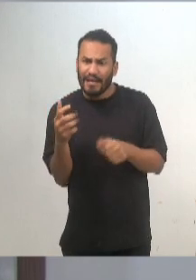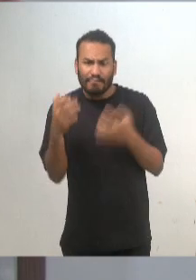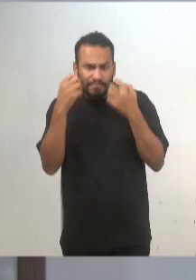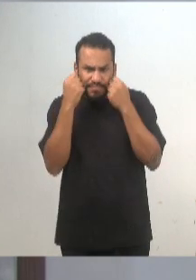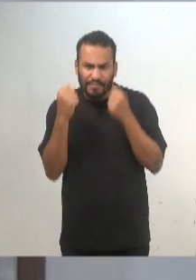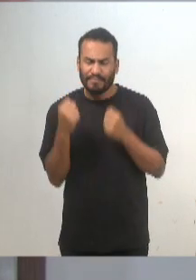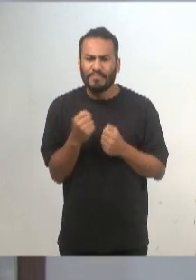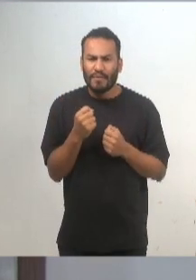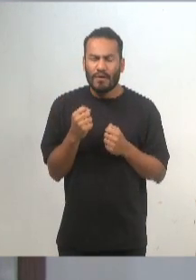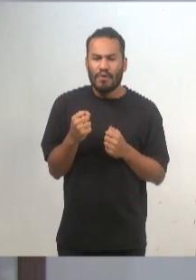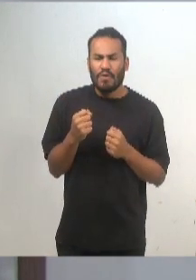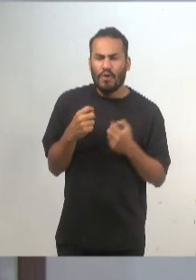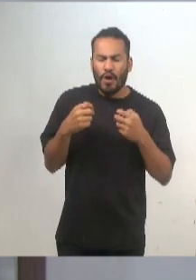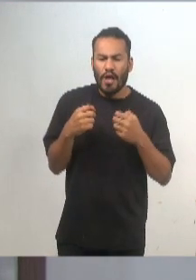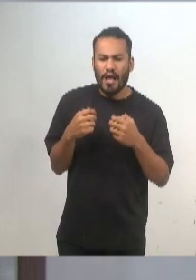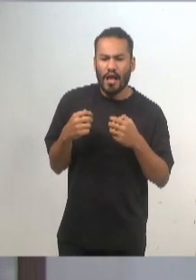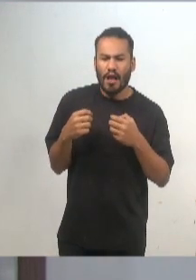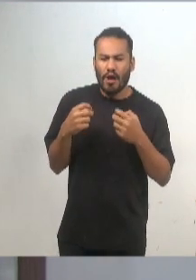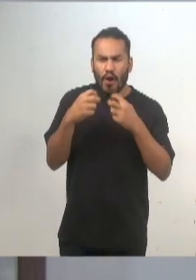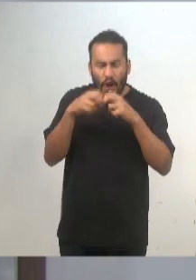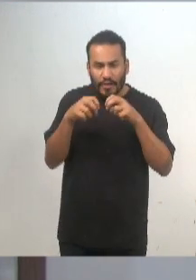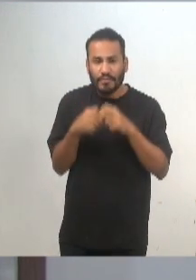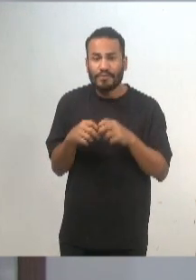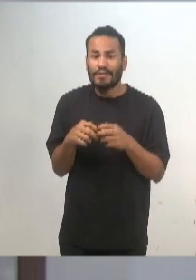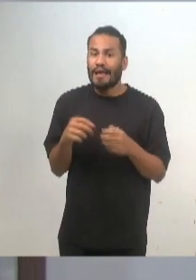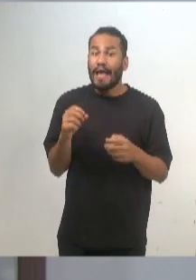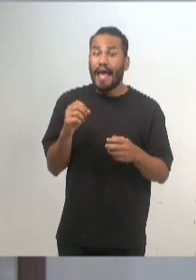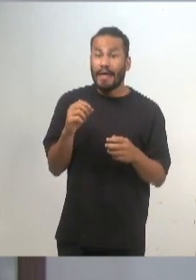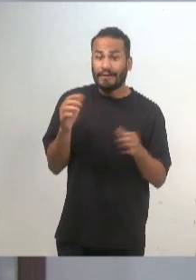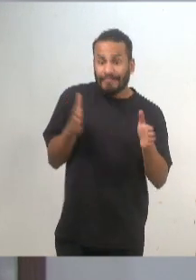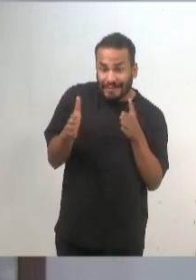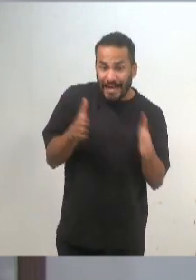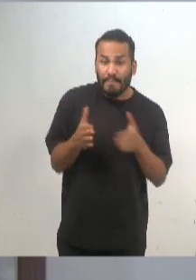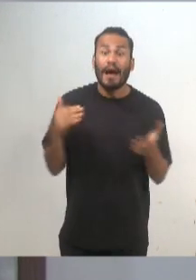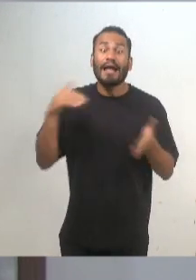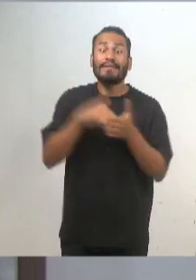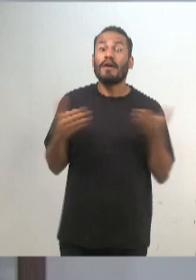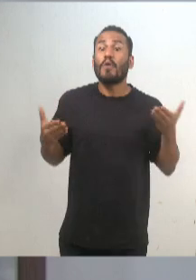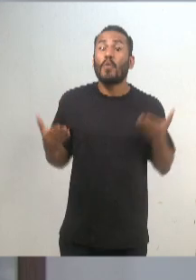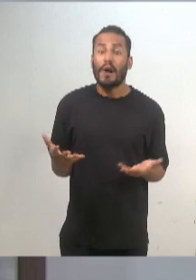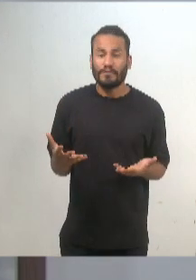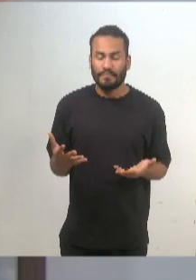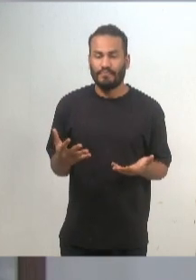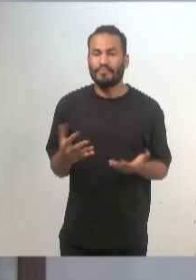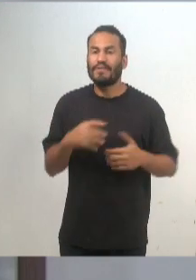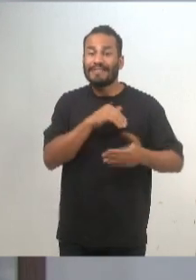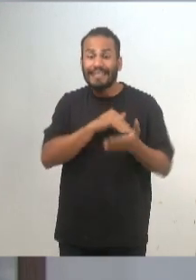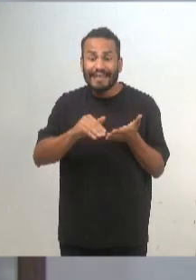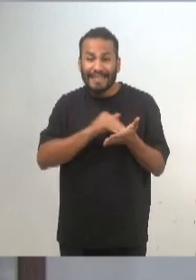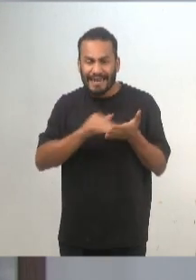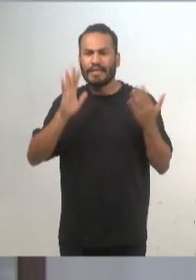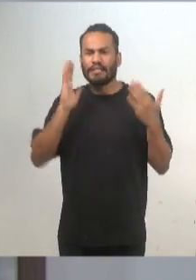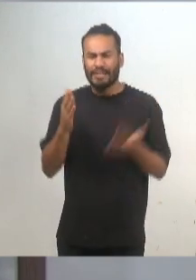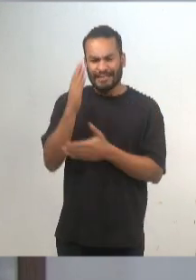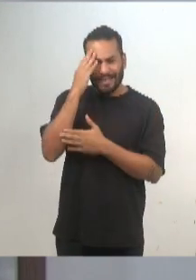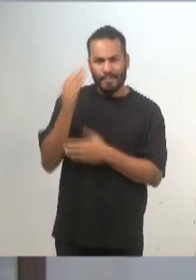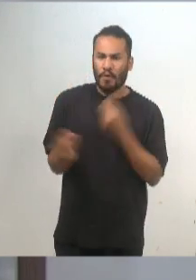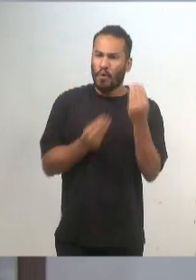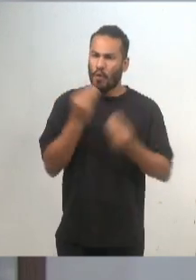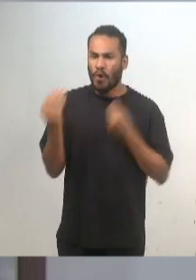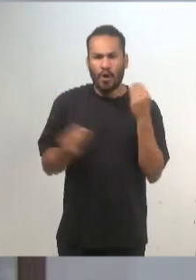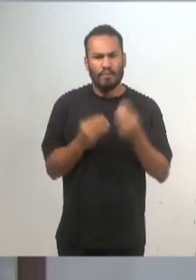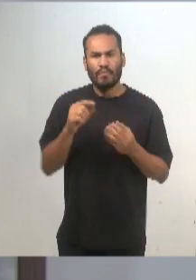lá com aquela placa de abrigo provisório, e vai ficar assim até quando? Será que a Secretaria de Trânsito e Transportes já está prevendo como ficarão